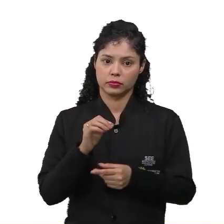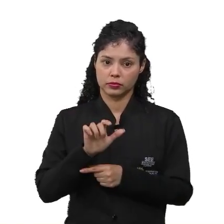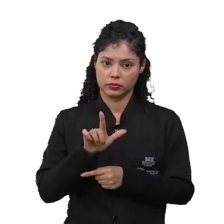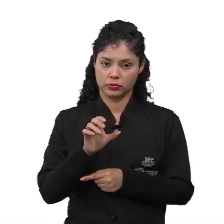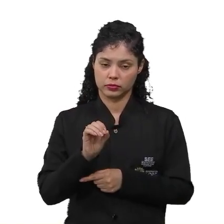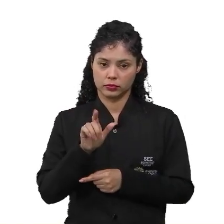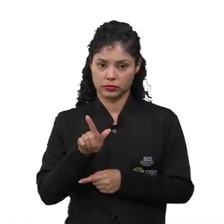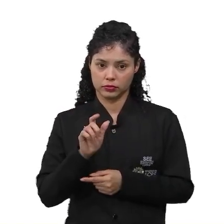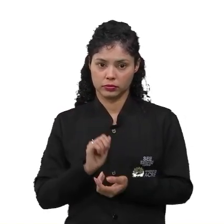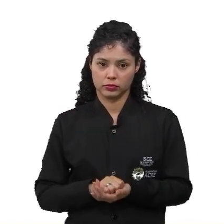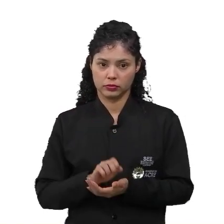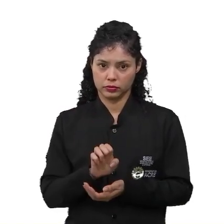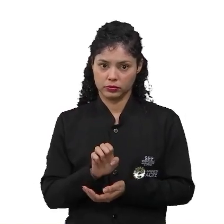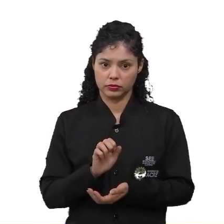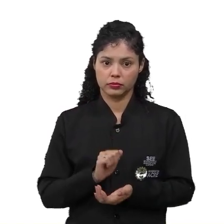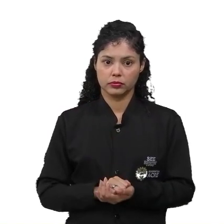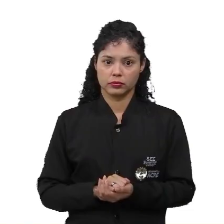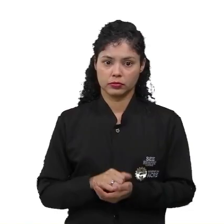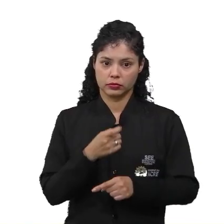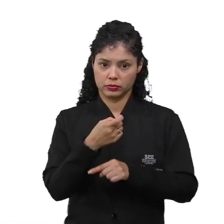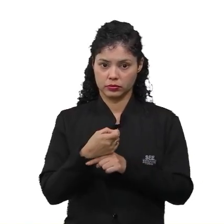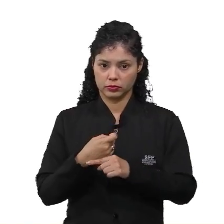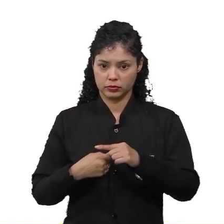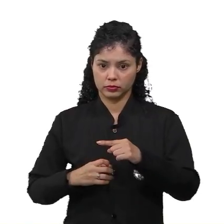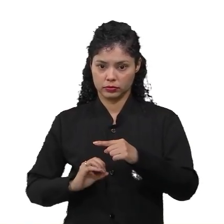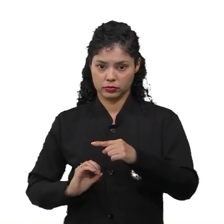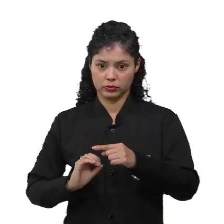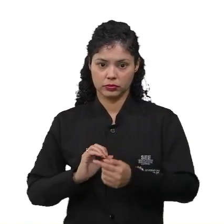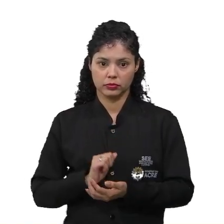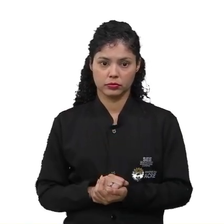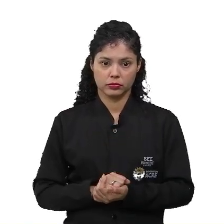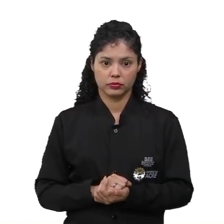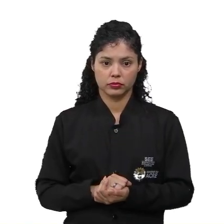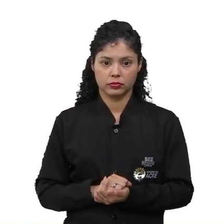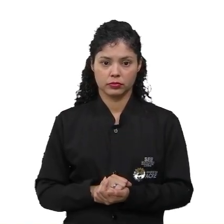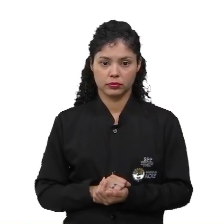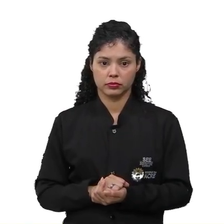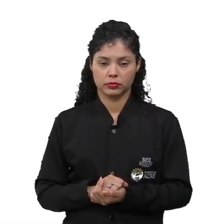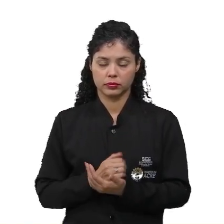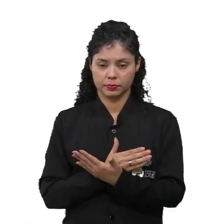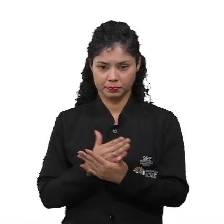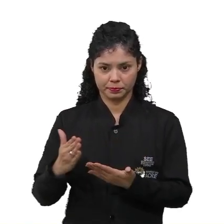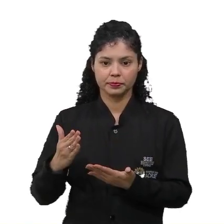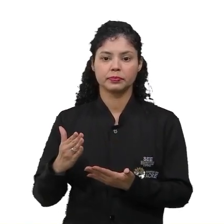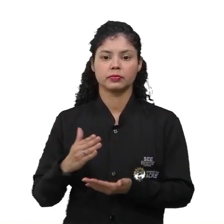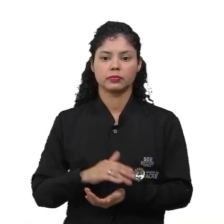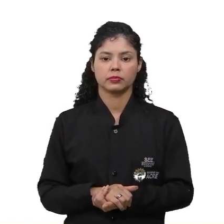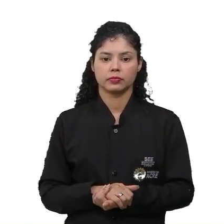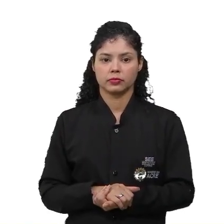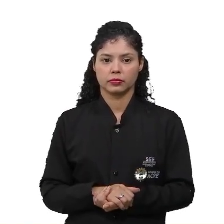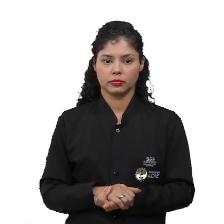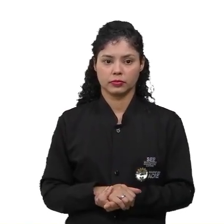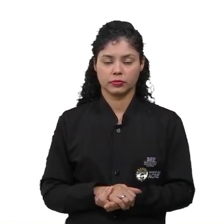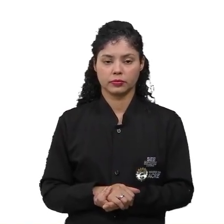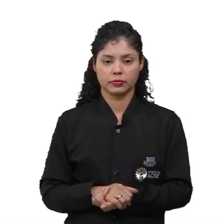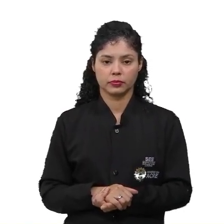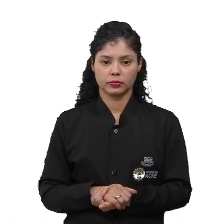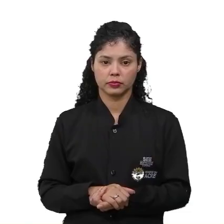de e, como log de x dividido para x0 na base